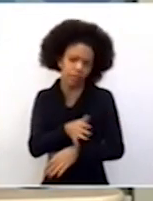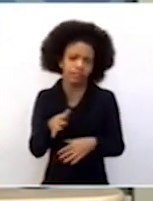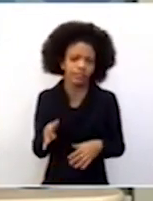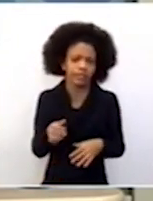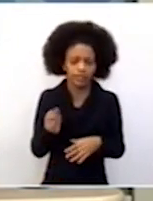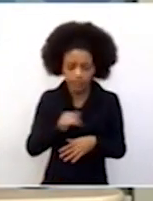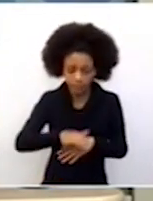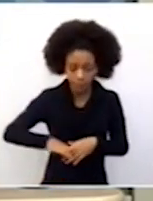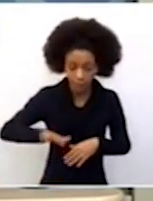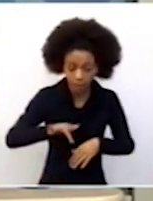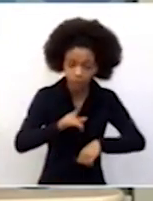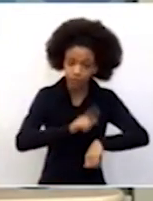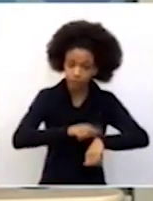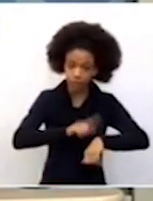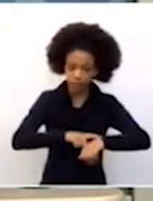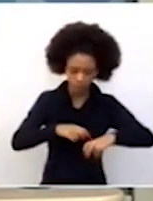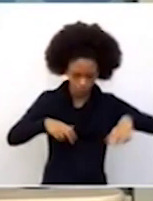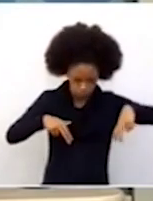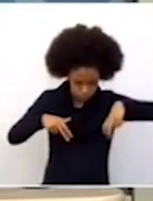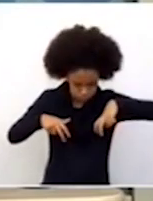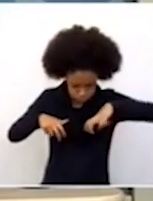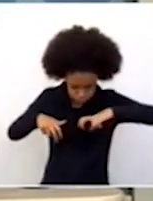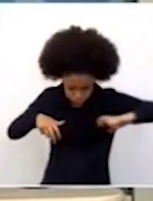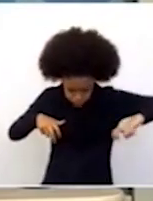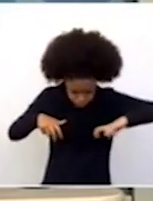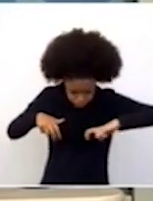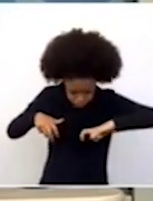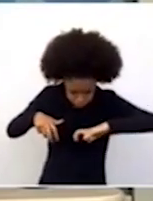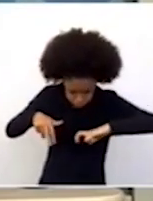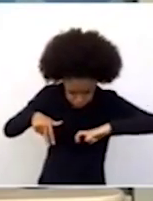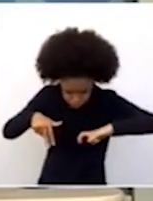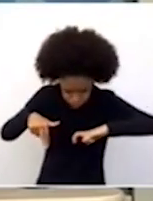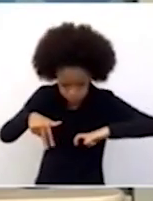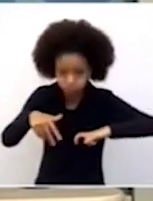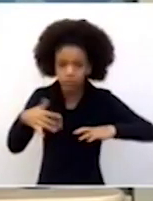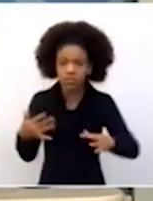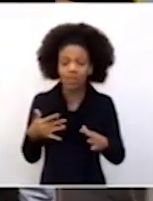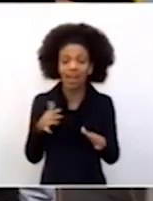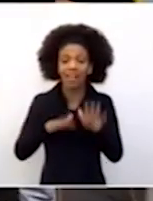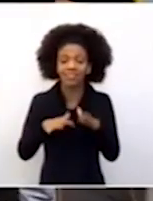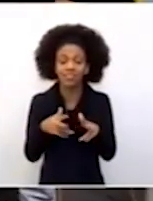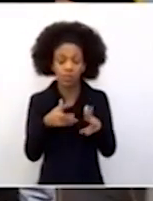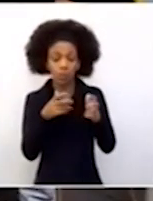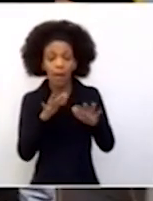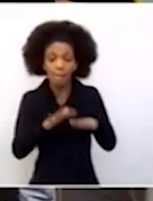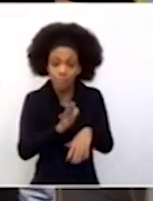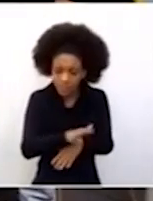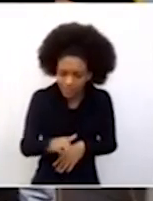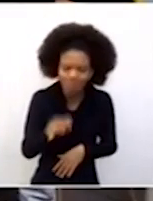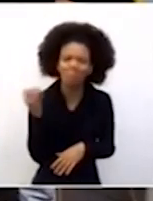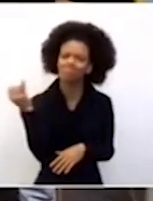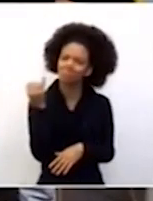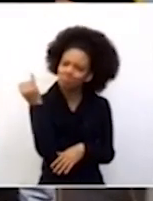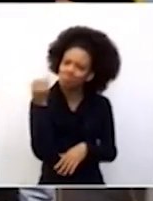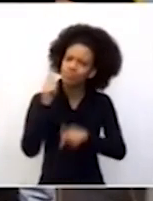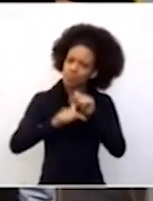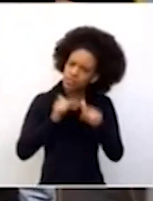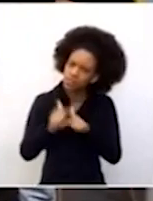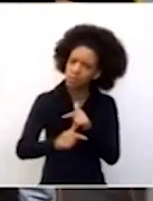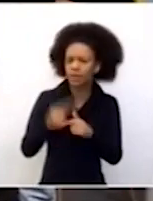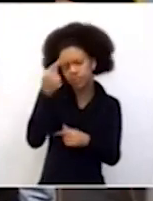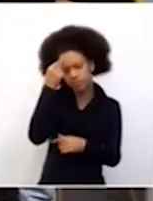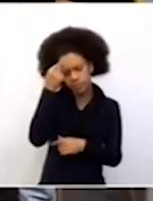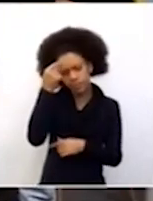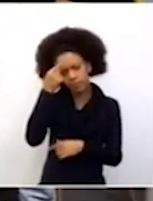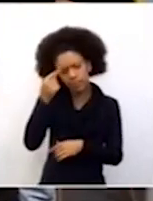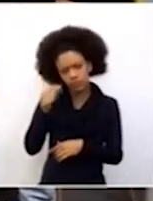noção de espaço e tempo, de movimento, tão imperceptível que nós às vezes não percebemos, mas para a criança é fundamental trabalhar essa perspectiva,